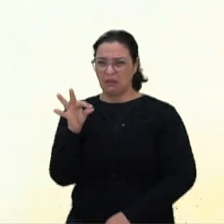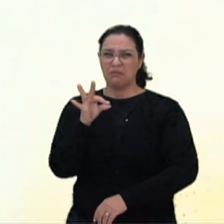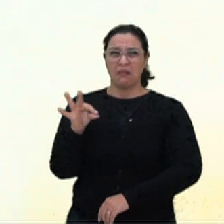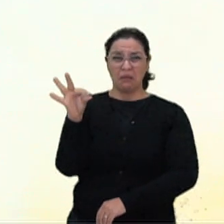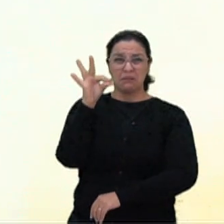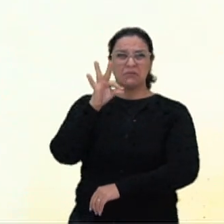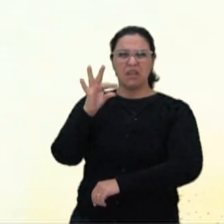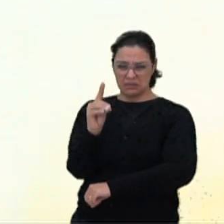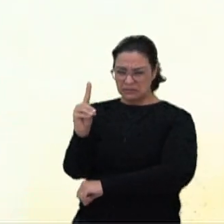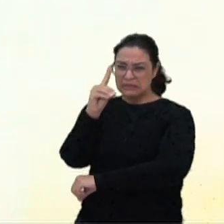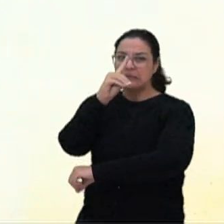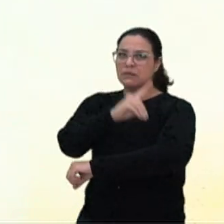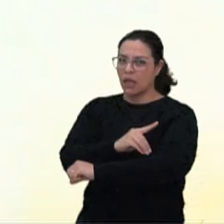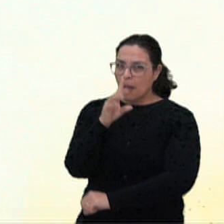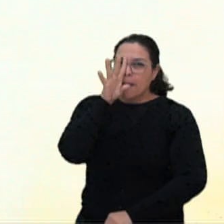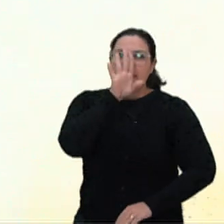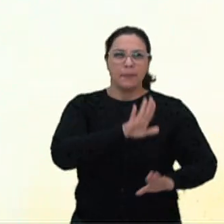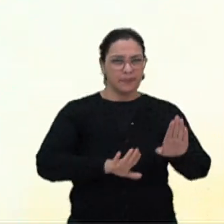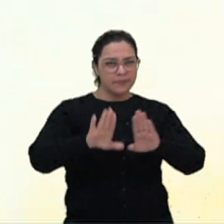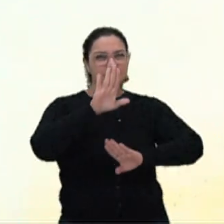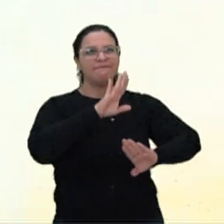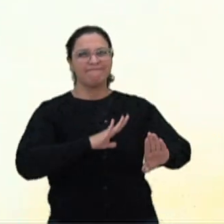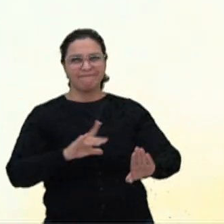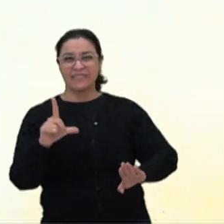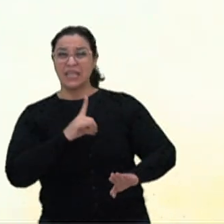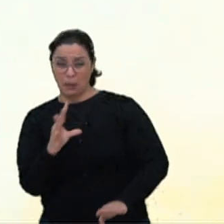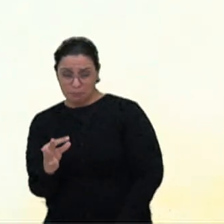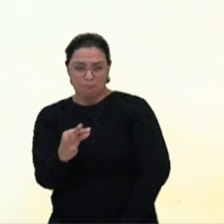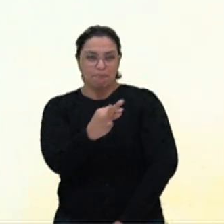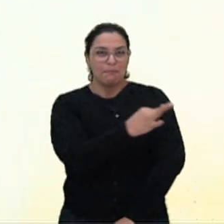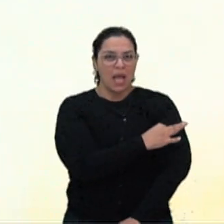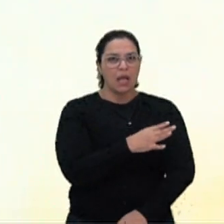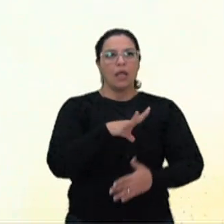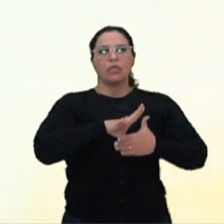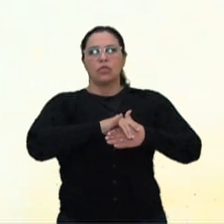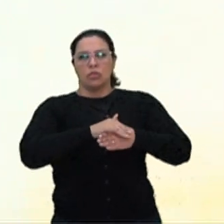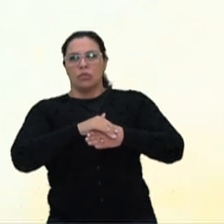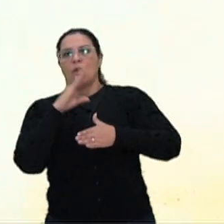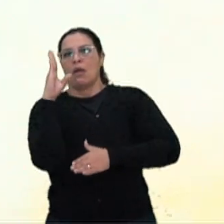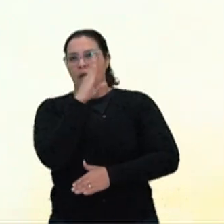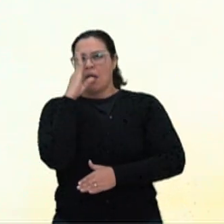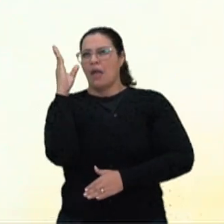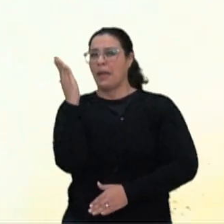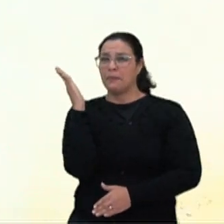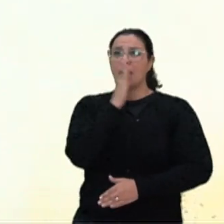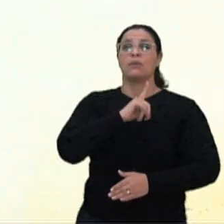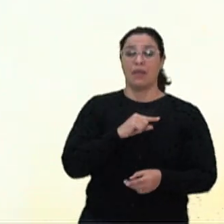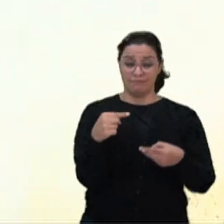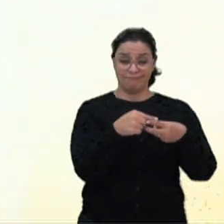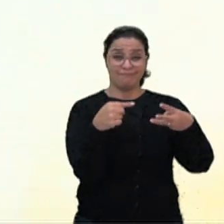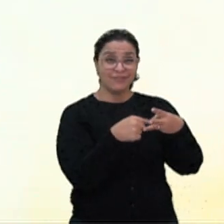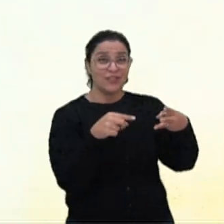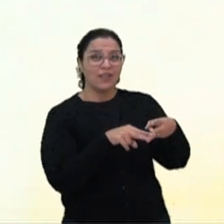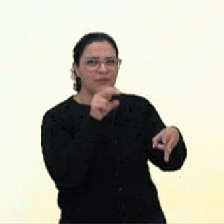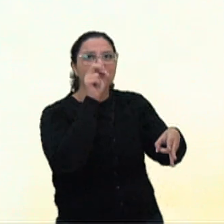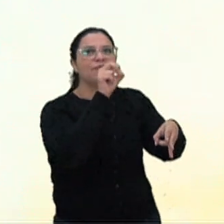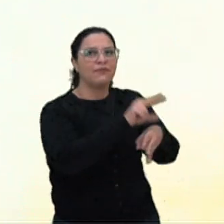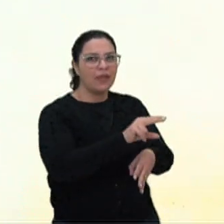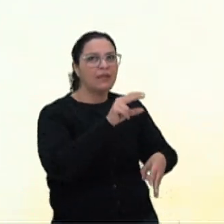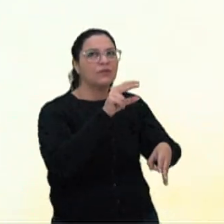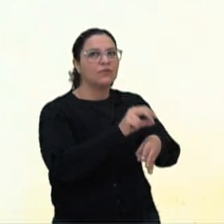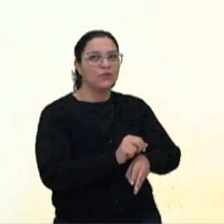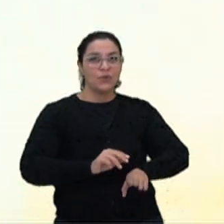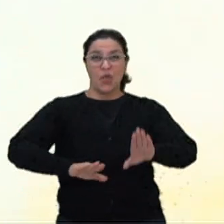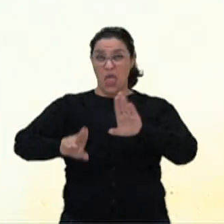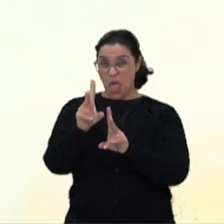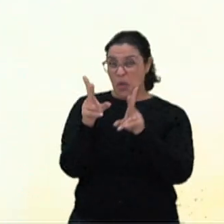sou dengoso e perigoso, minha picada é do mal. Pois eu transmito os 3 vírus, como eu